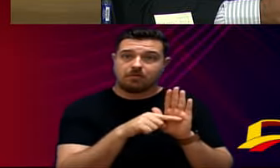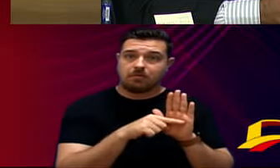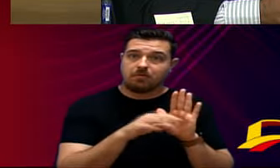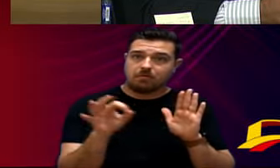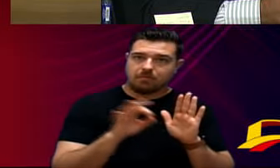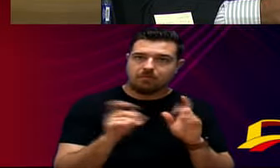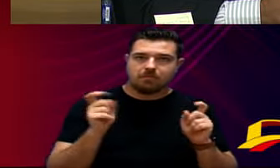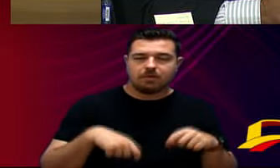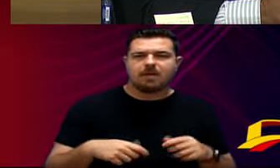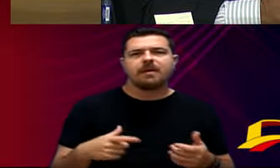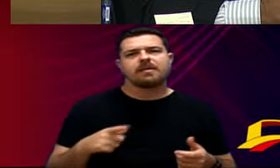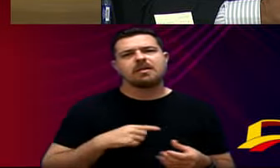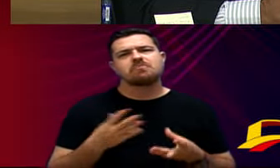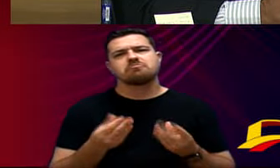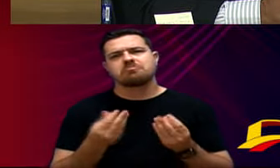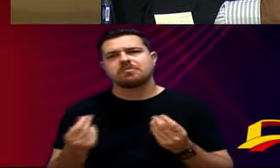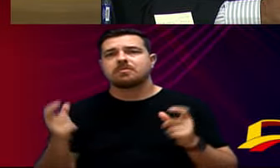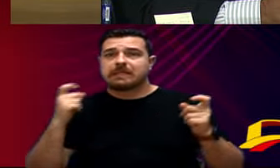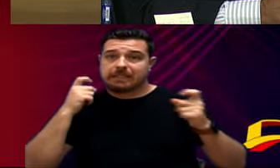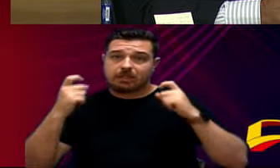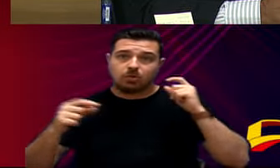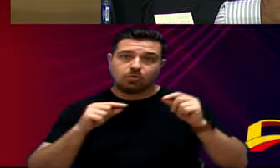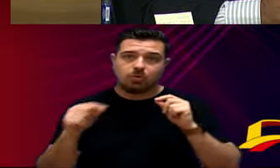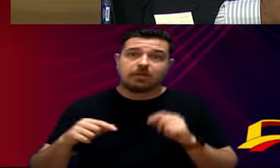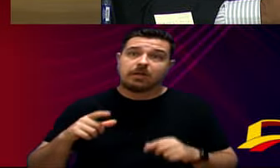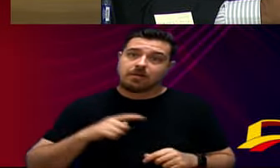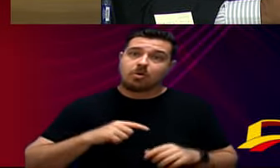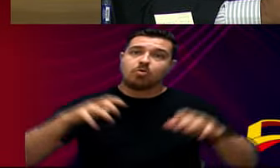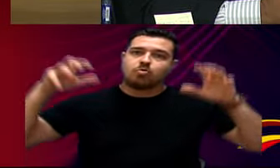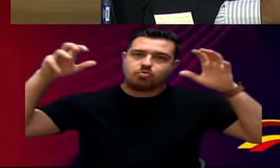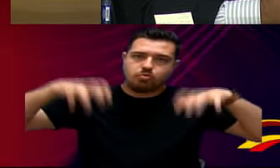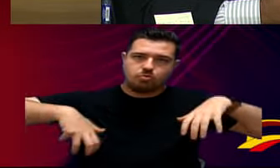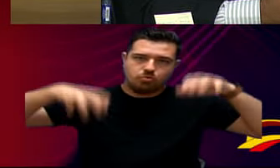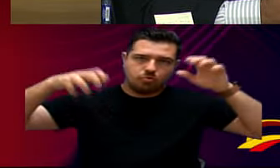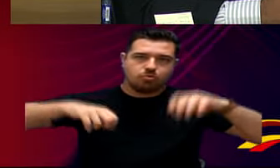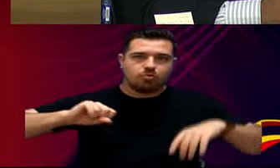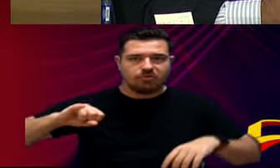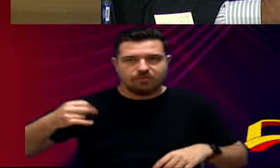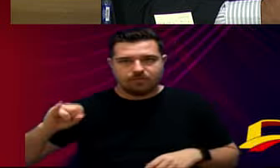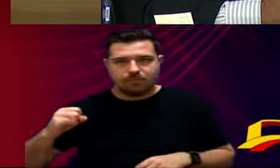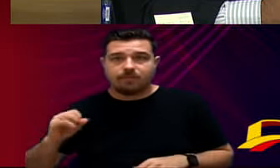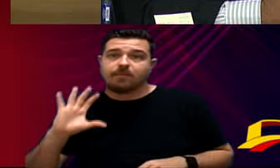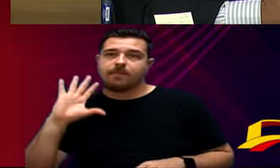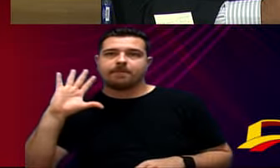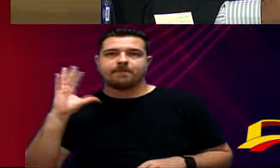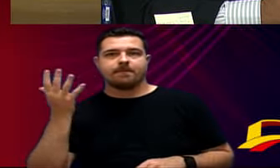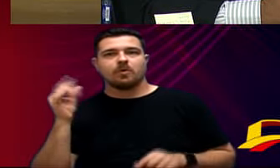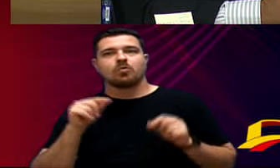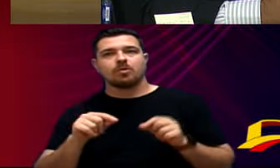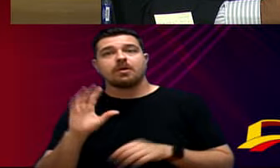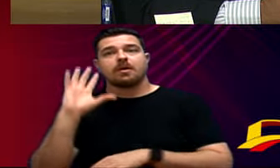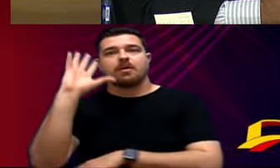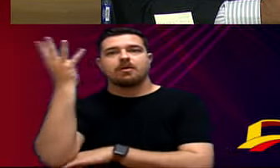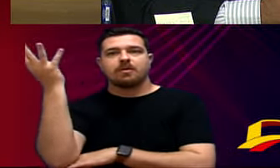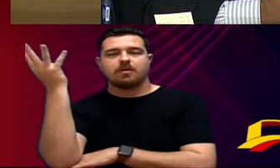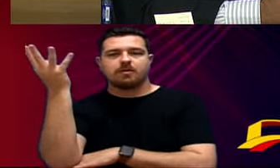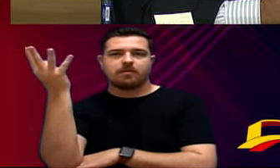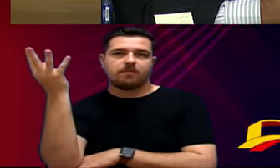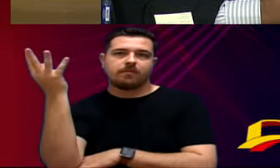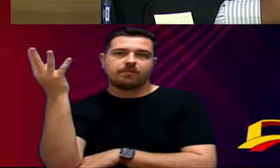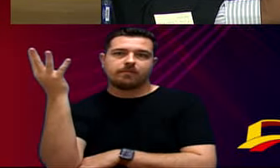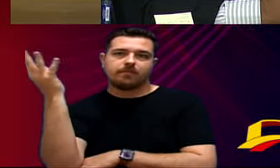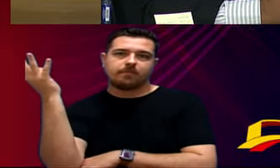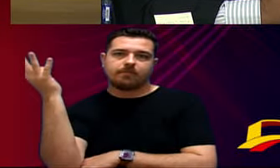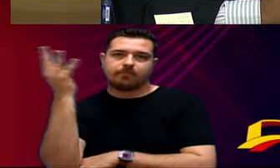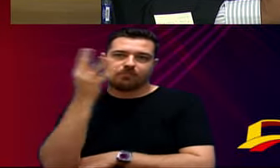várias pessoas que estão muito preocupadas nós tivemos as chuvas em janeiro tiveram ch eh árvores que chegaram se não